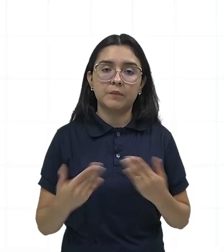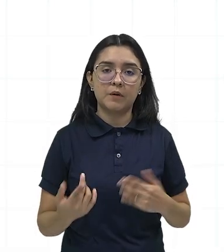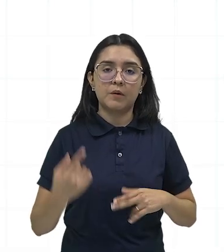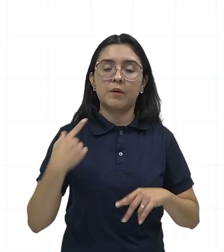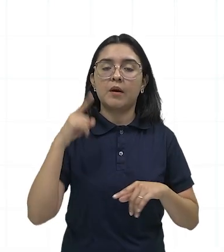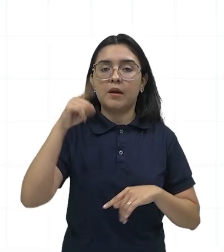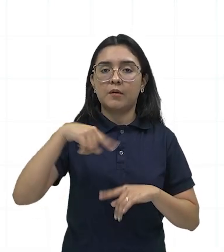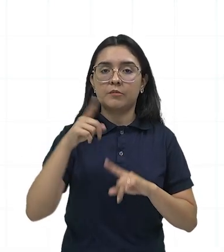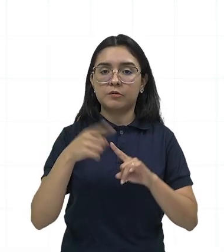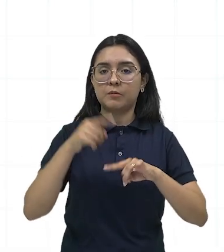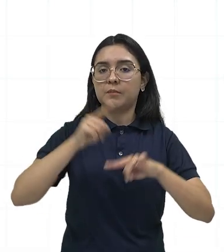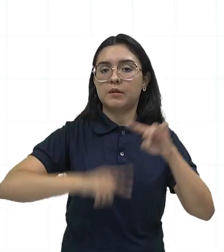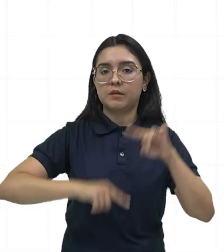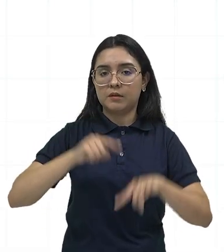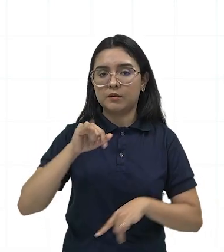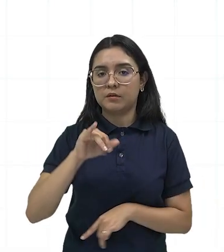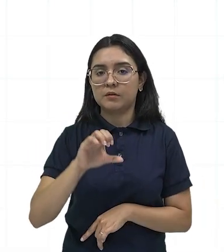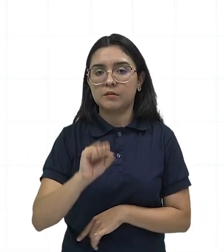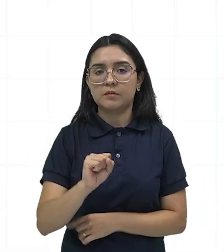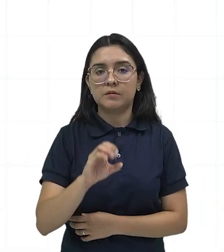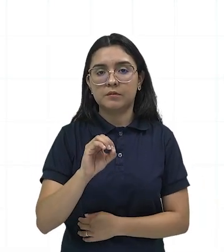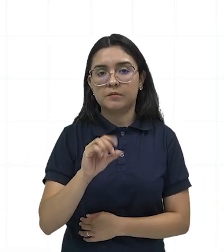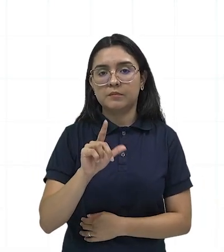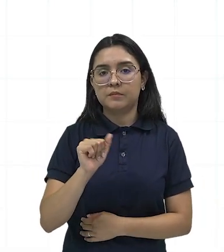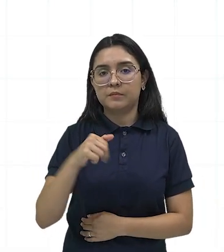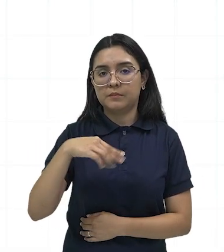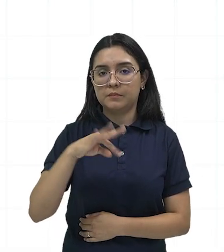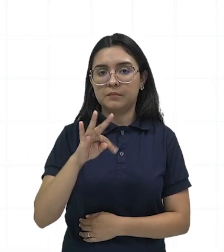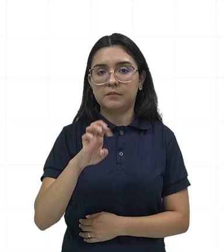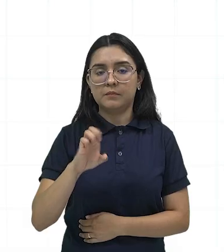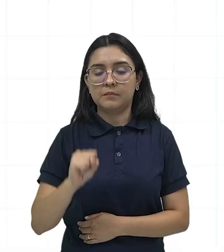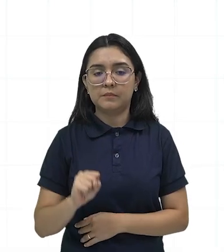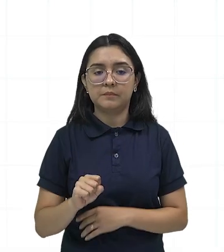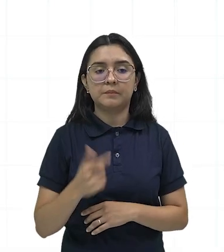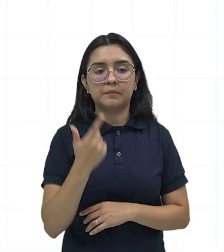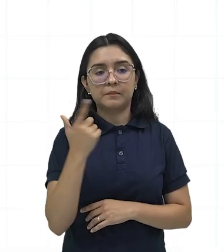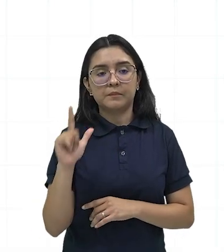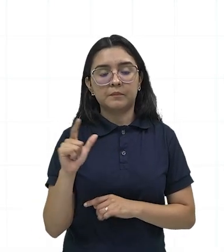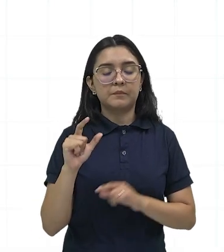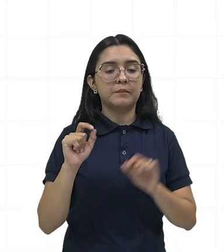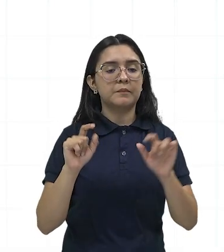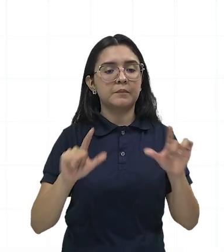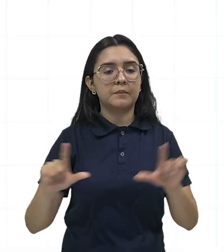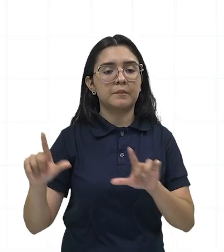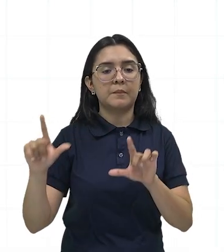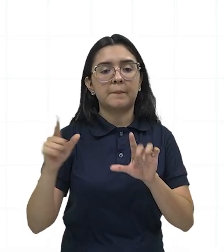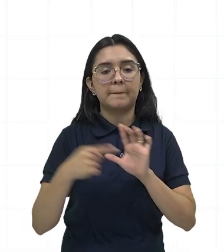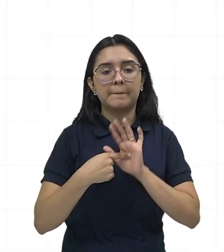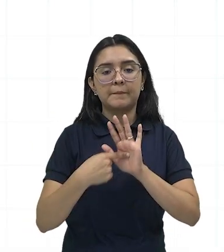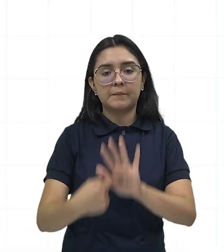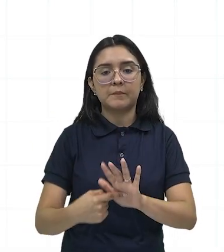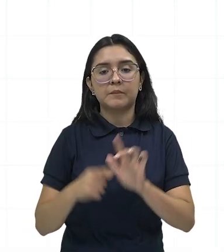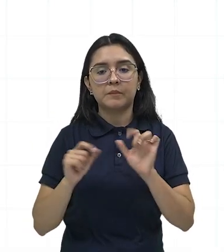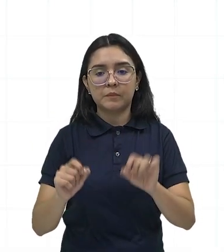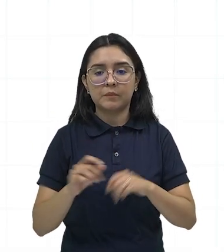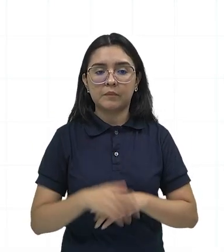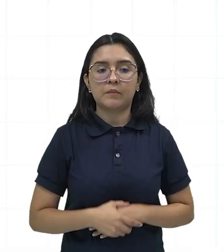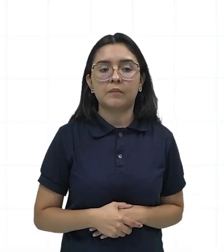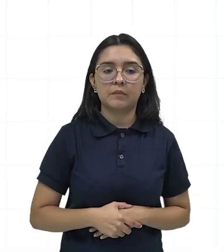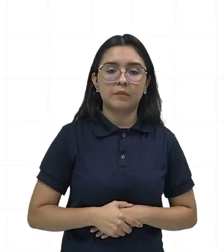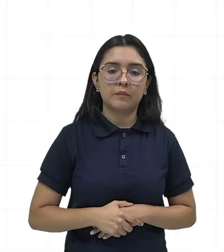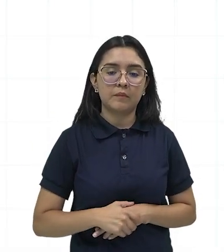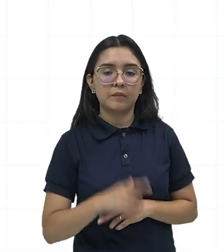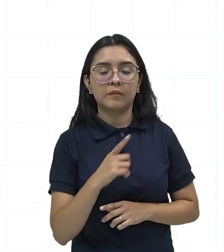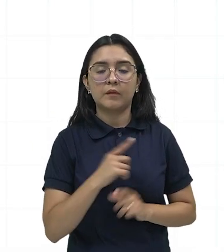dos materiais isolantes, né? Então, na próxima cartela, nós temos aí que os isolantes